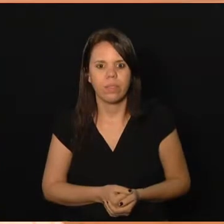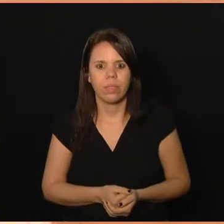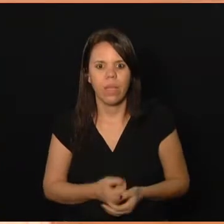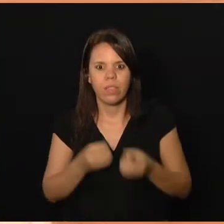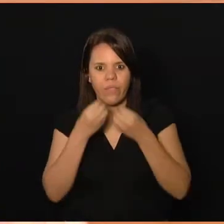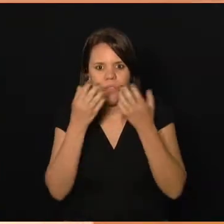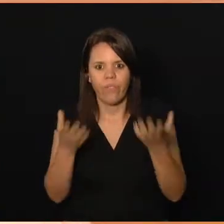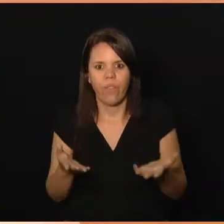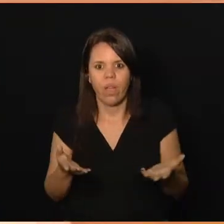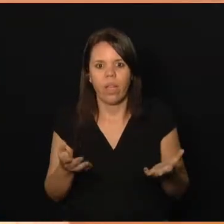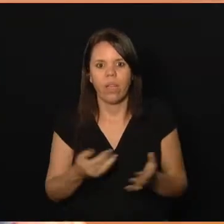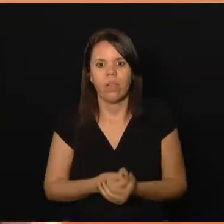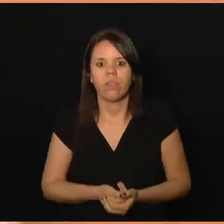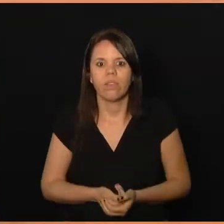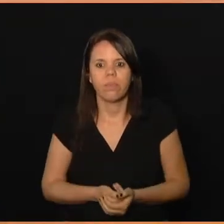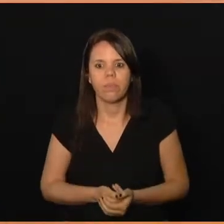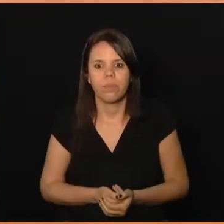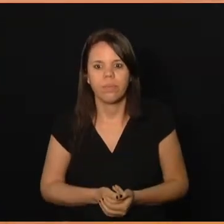fala